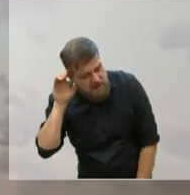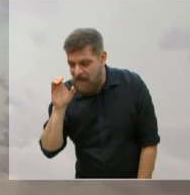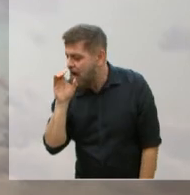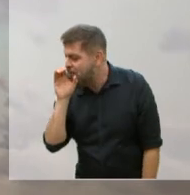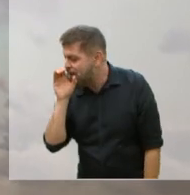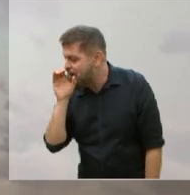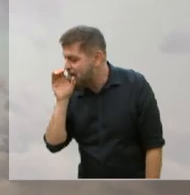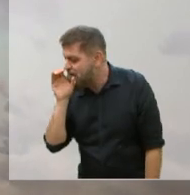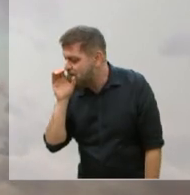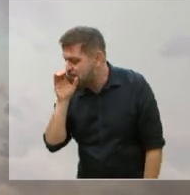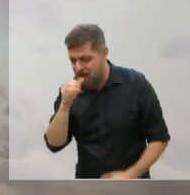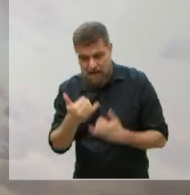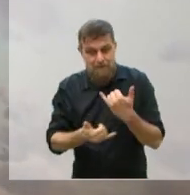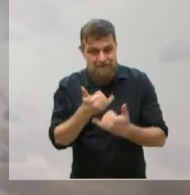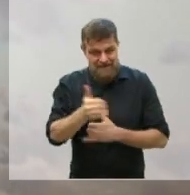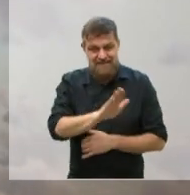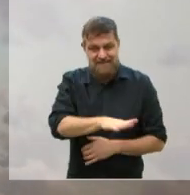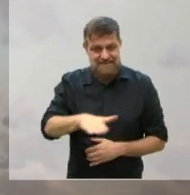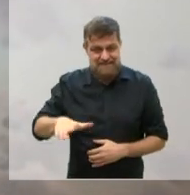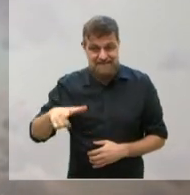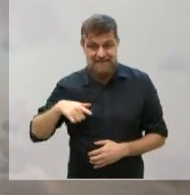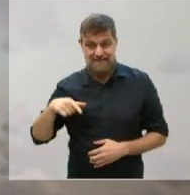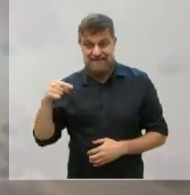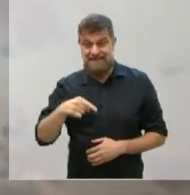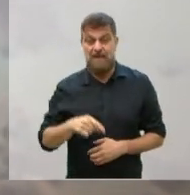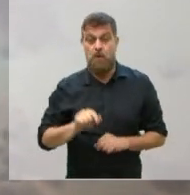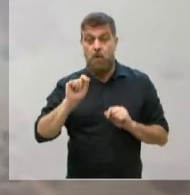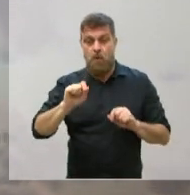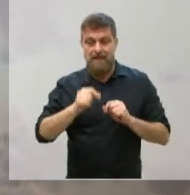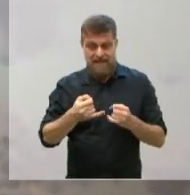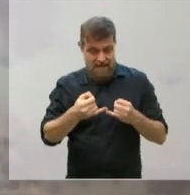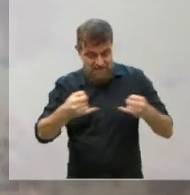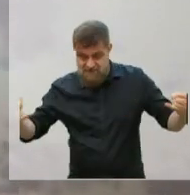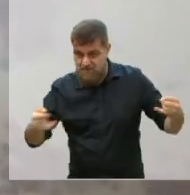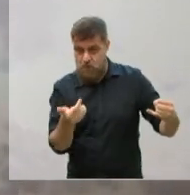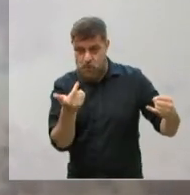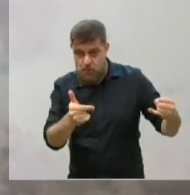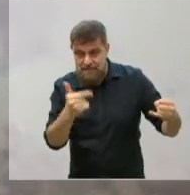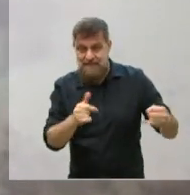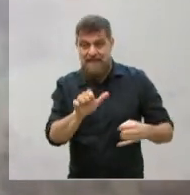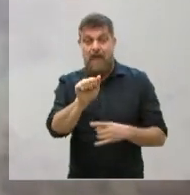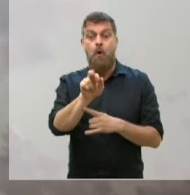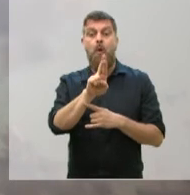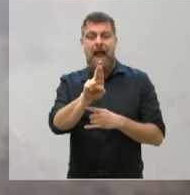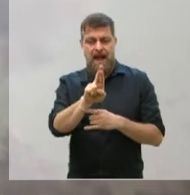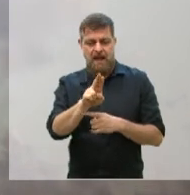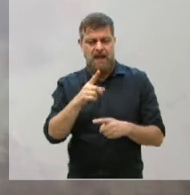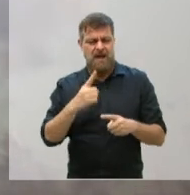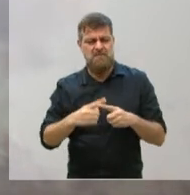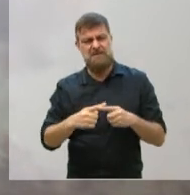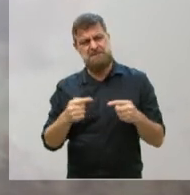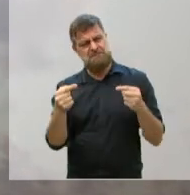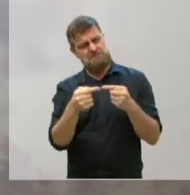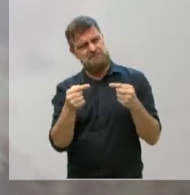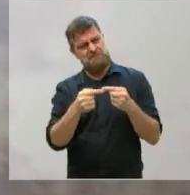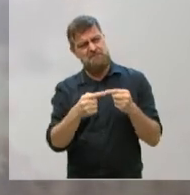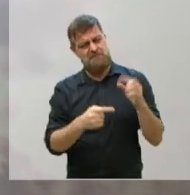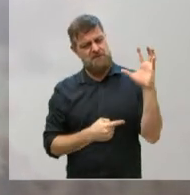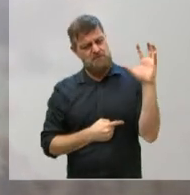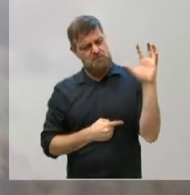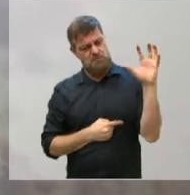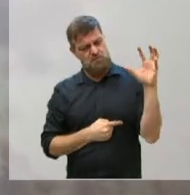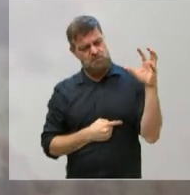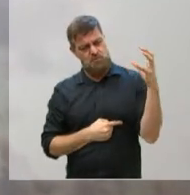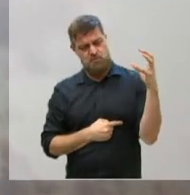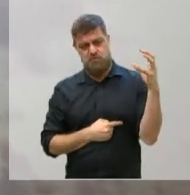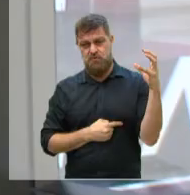o fio ligando um copo no outro, eu tenho o ar ligando o copo no outro, é mais legal ainda. Por que isso aqui tem a ver com antena parabólica? Porque